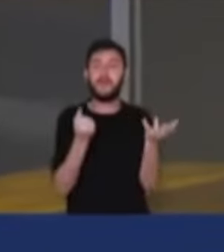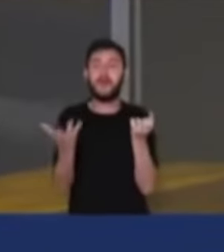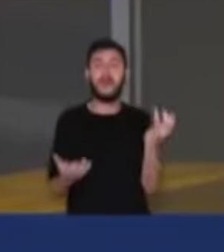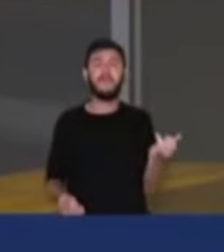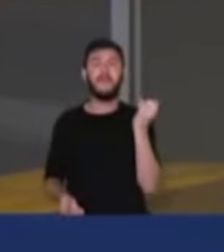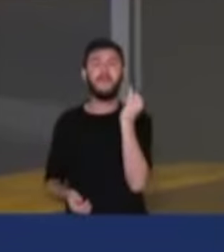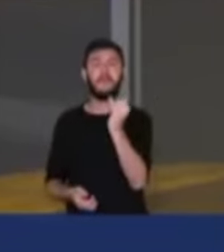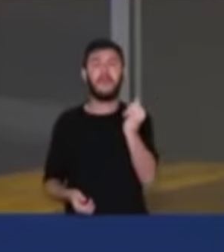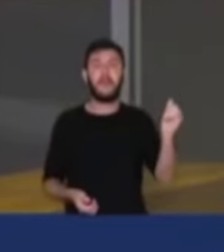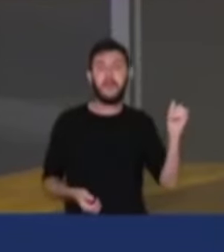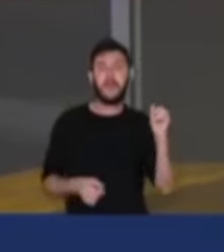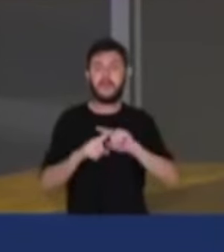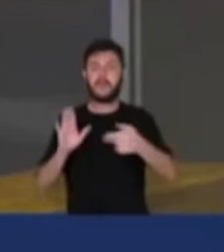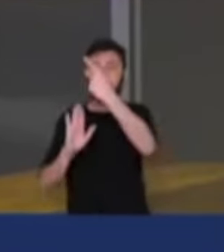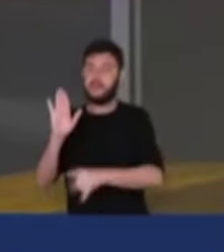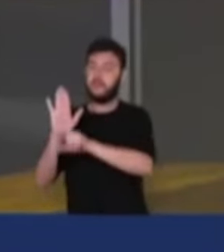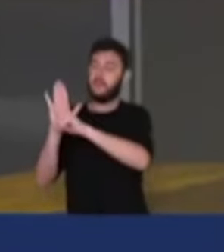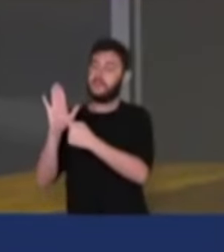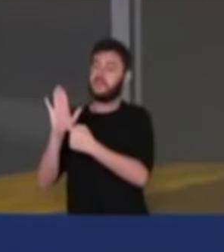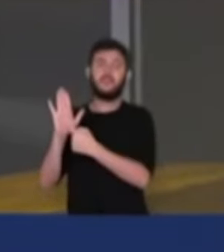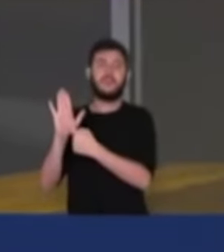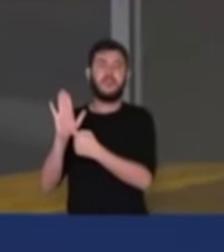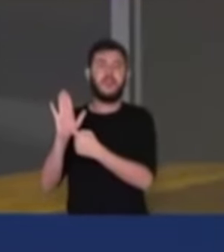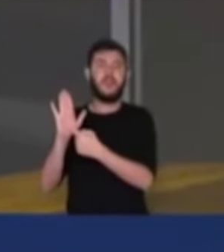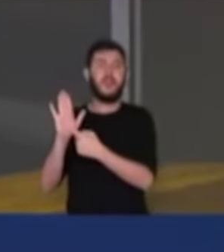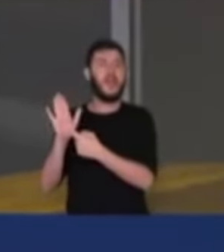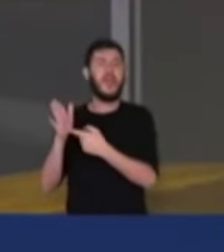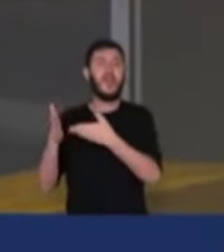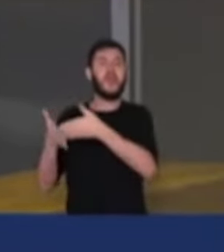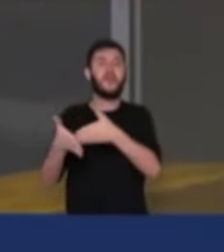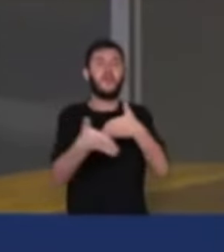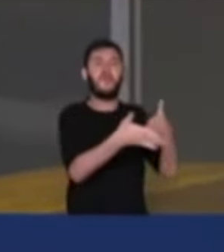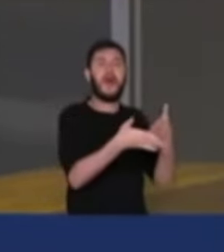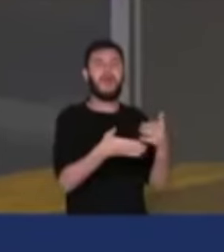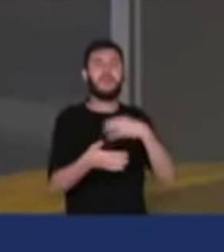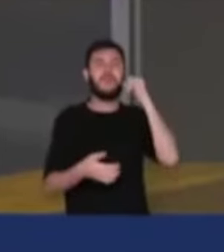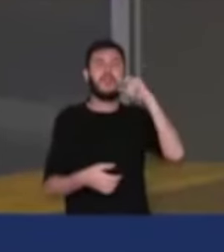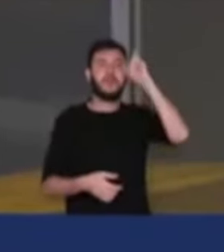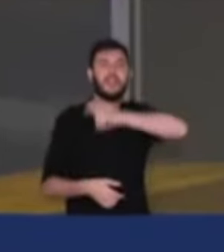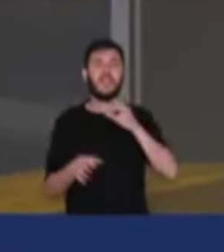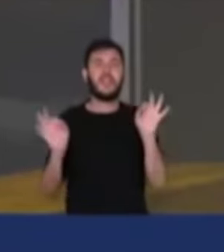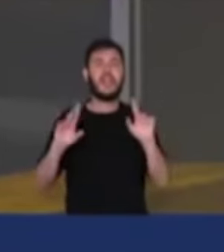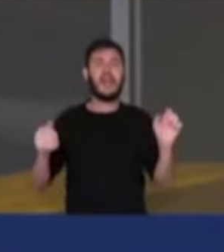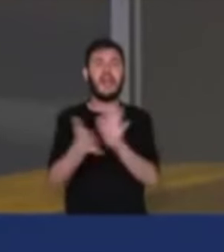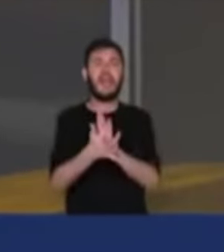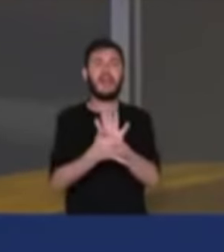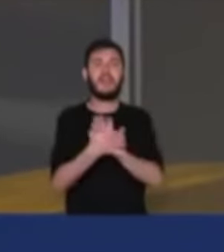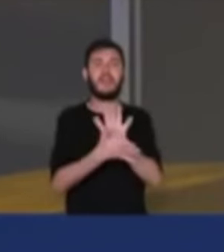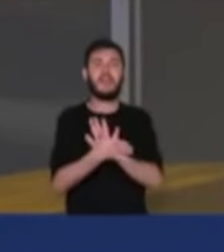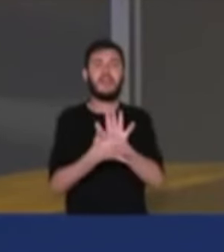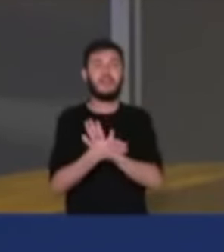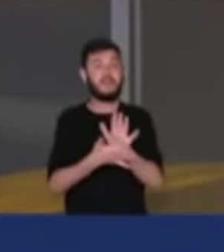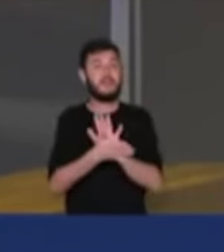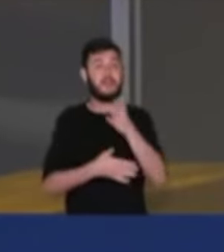esse projeto ele não impede não combate mentiras com relação à proteção das crianças que é tão importante